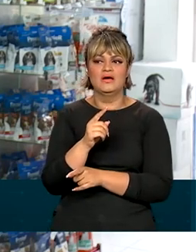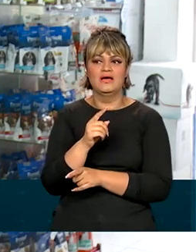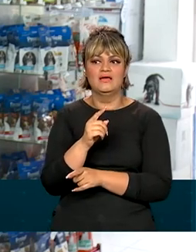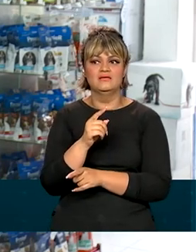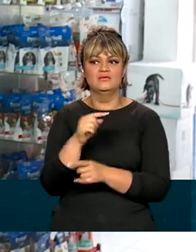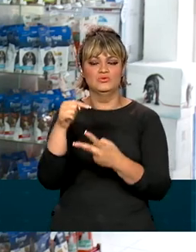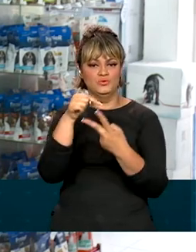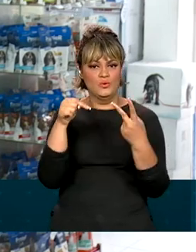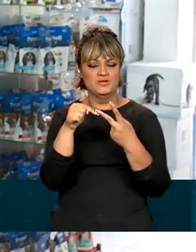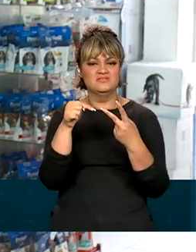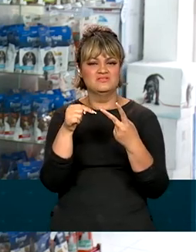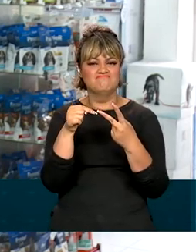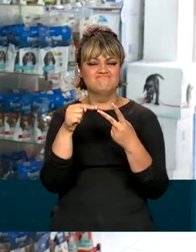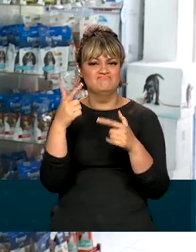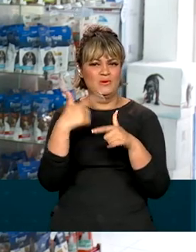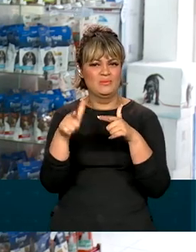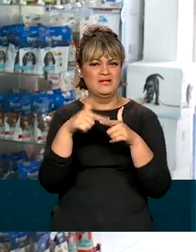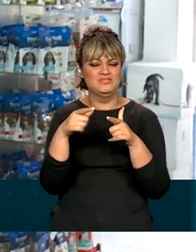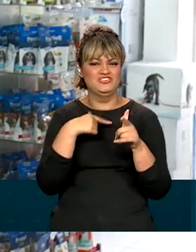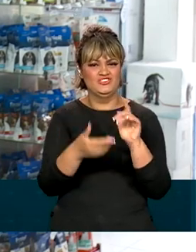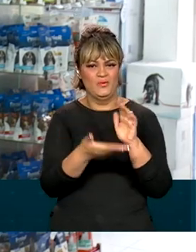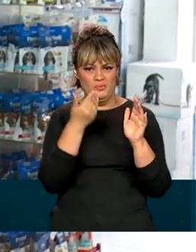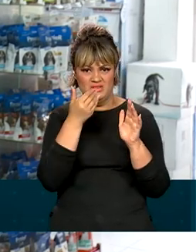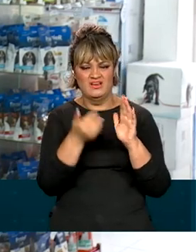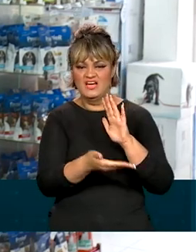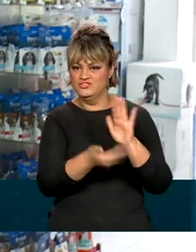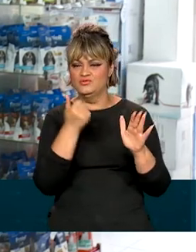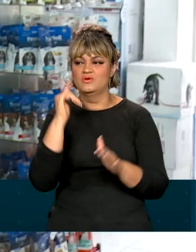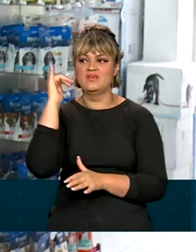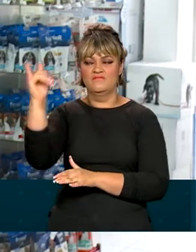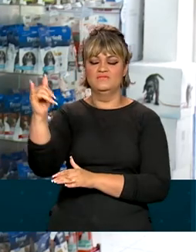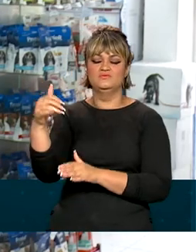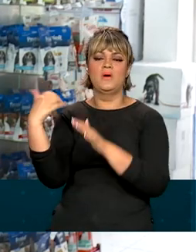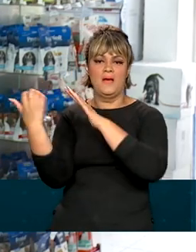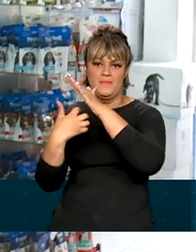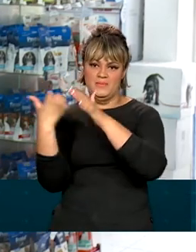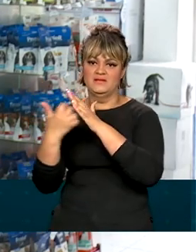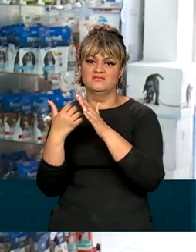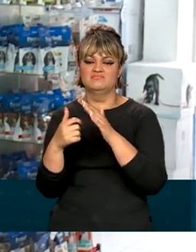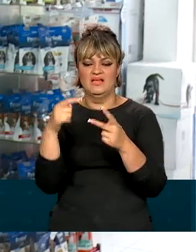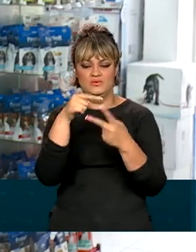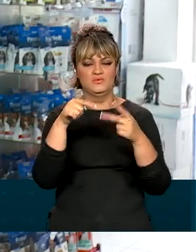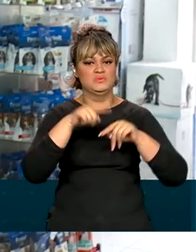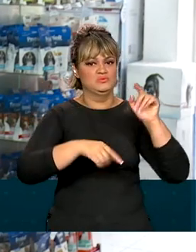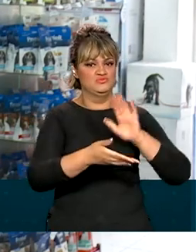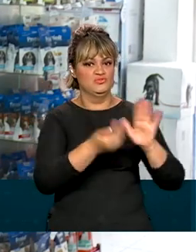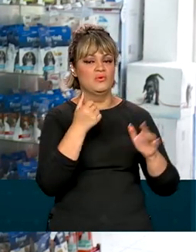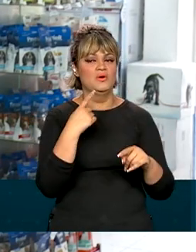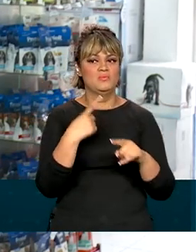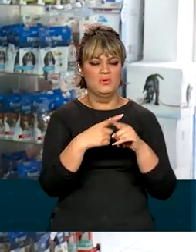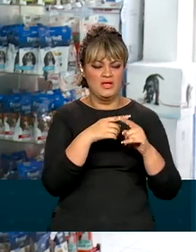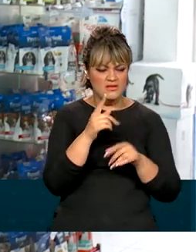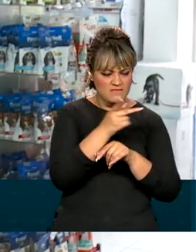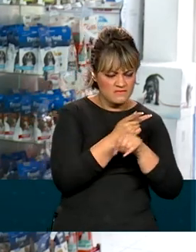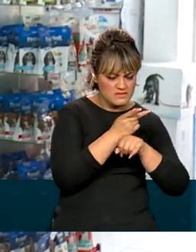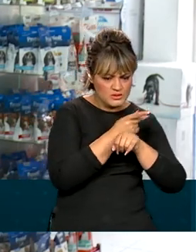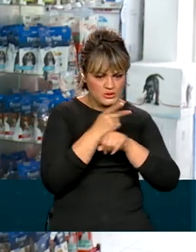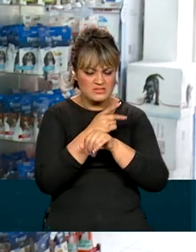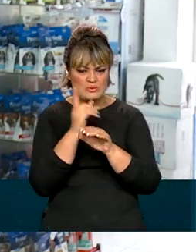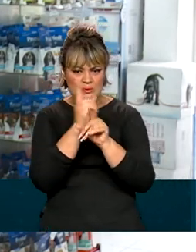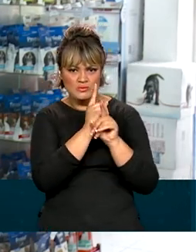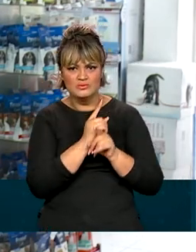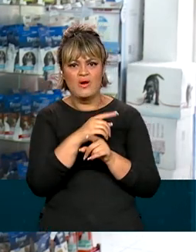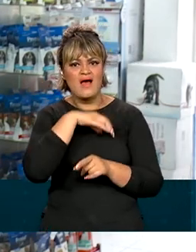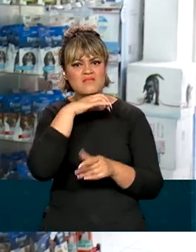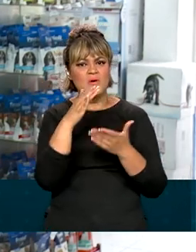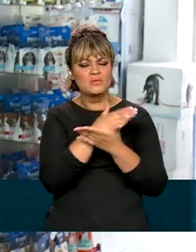de dois petiscos caninos e notificou a empresa bazar Pet food A medida foi tomada após investigações sobre